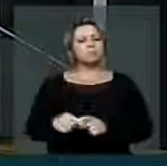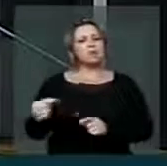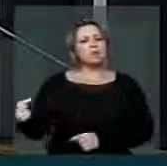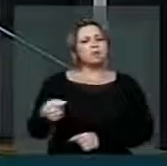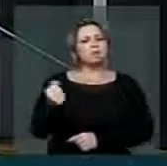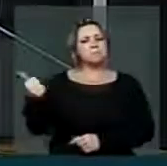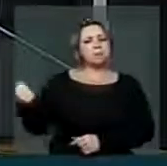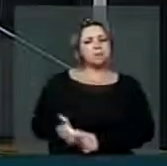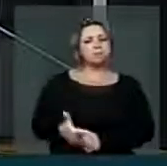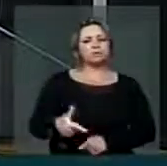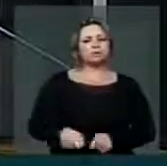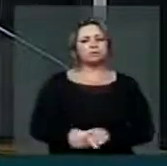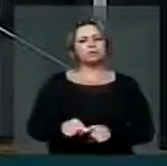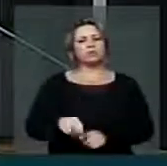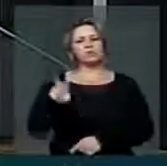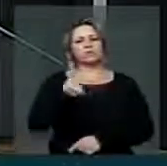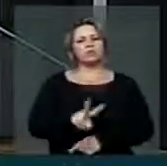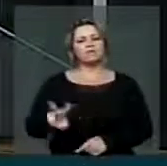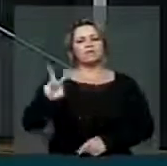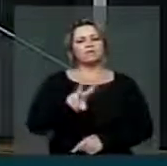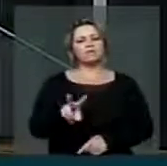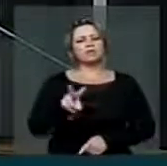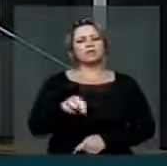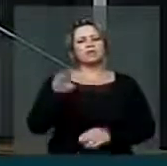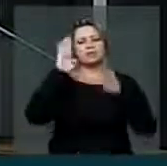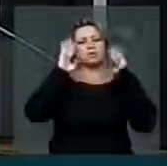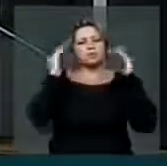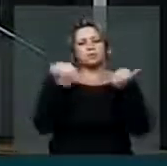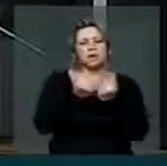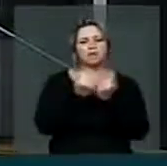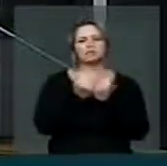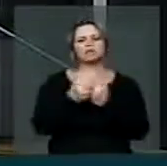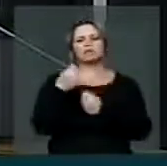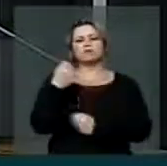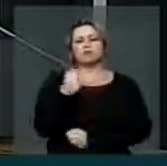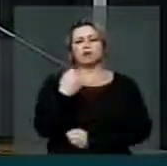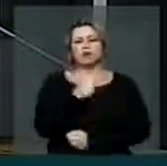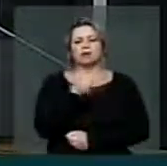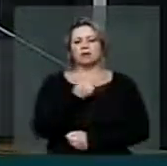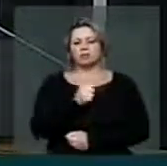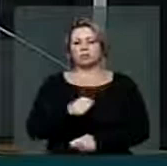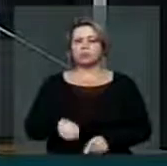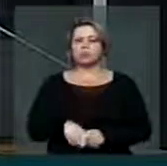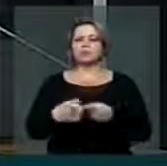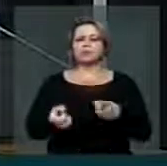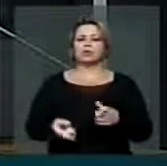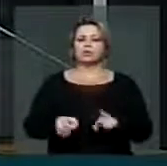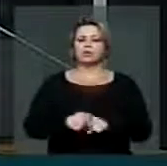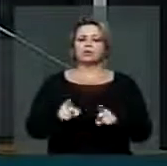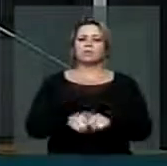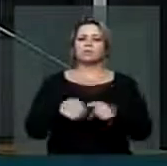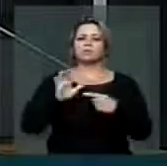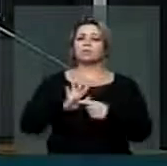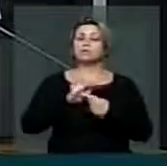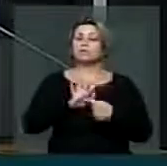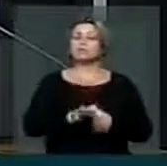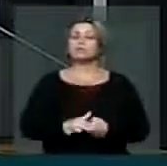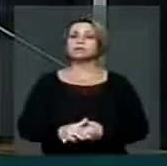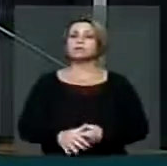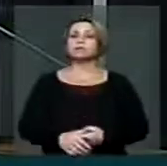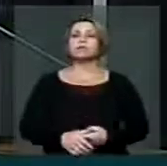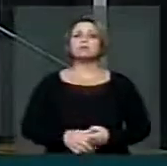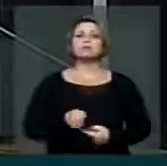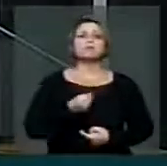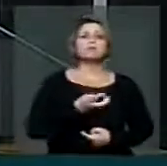abaixo da média da Venezuela, do México e da Argentina. Num quadro como este,